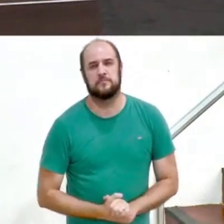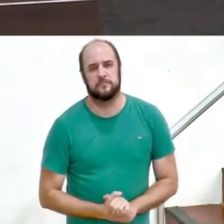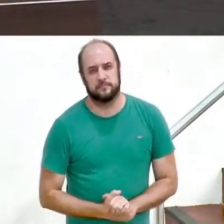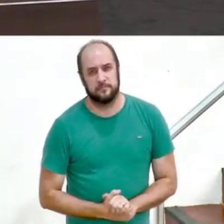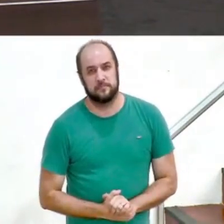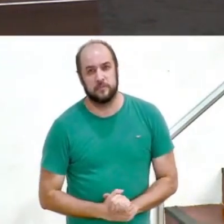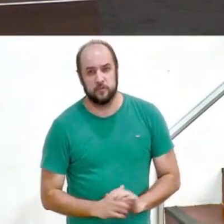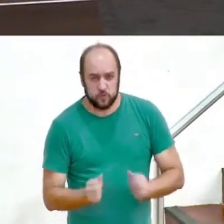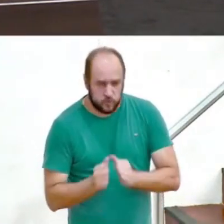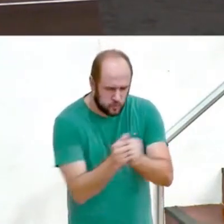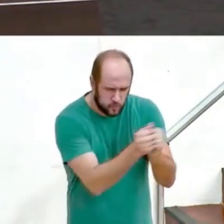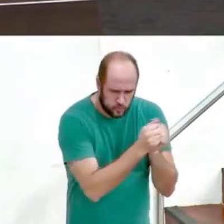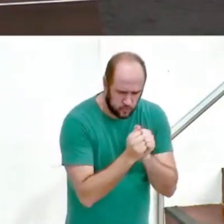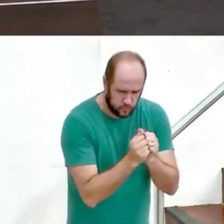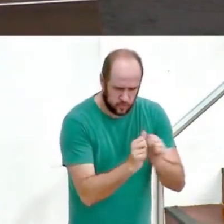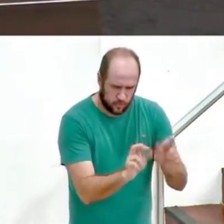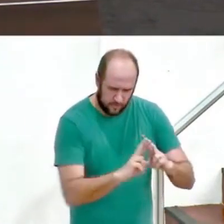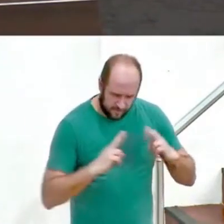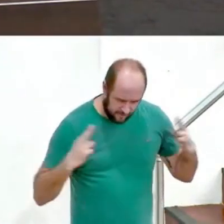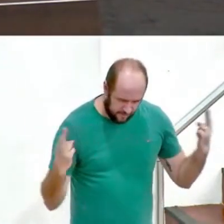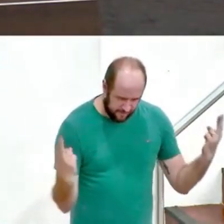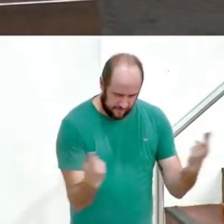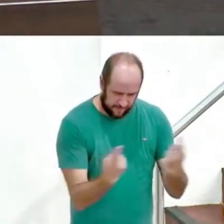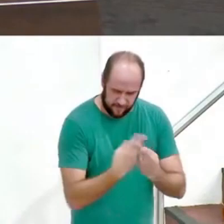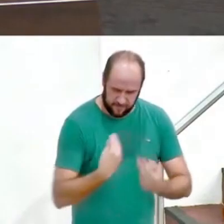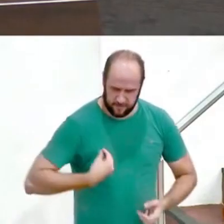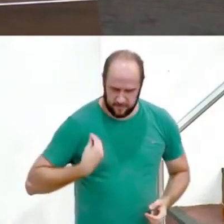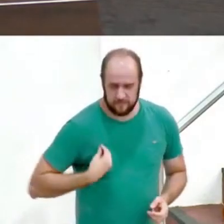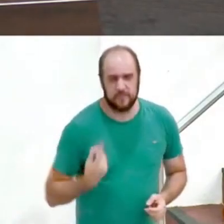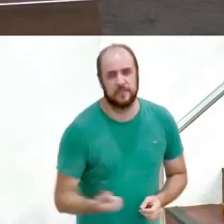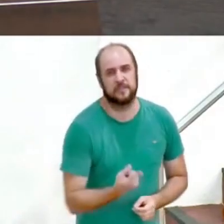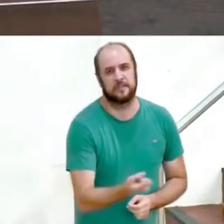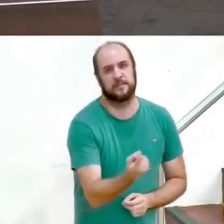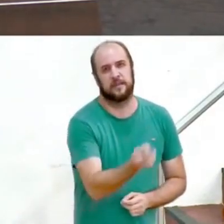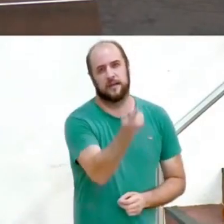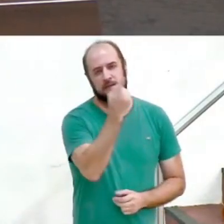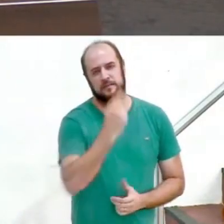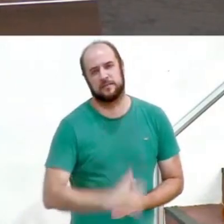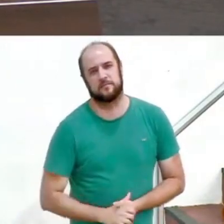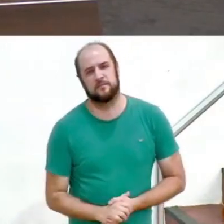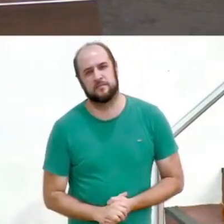eles reinar por toda a eternidade.